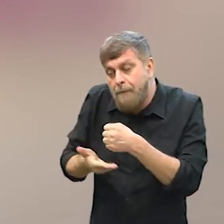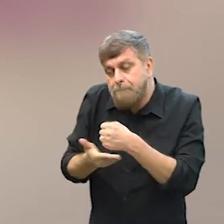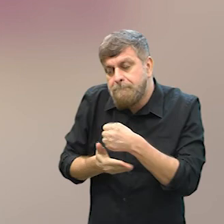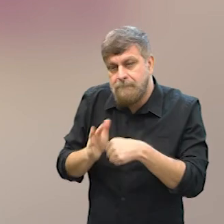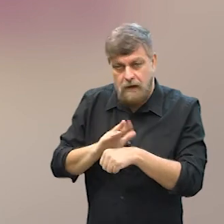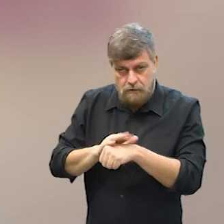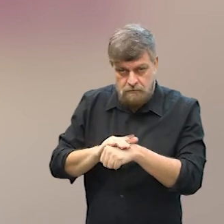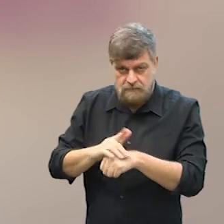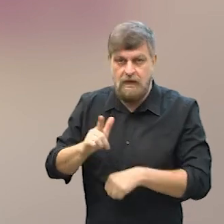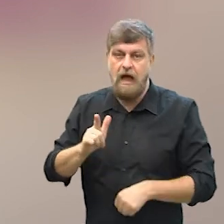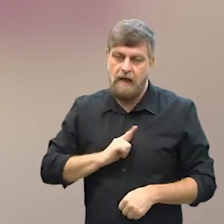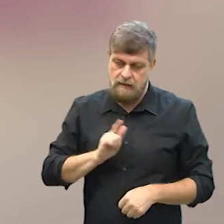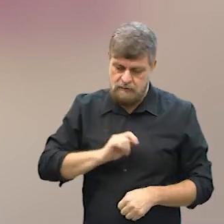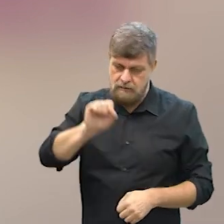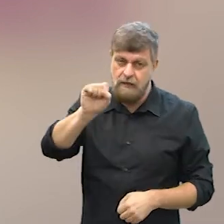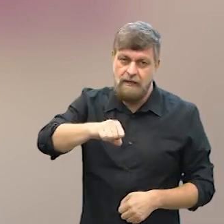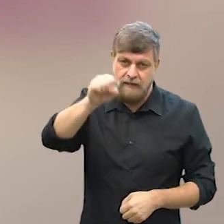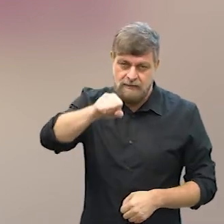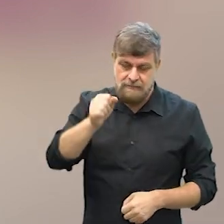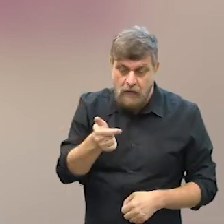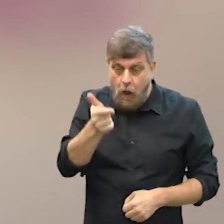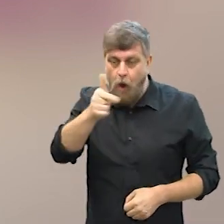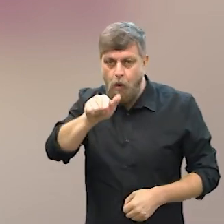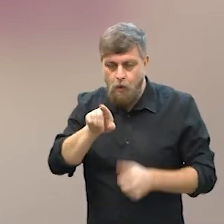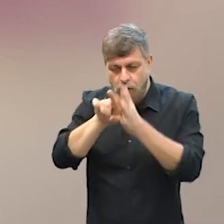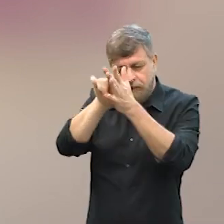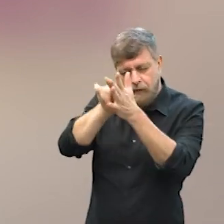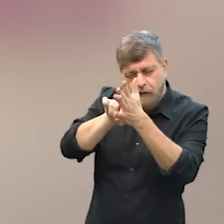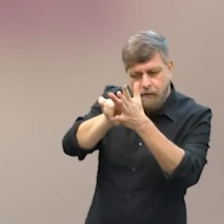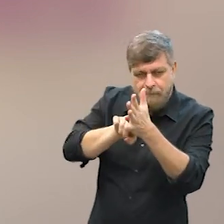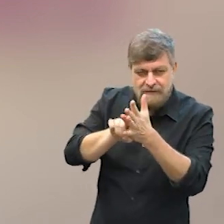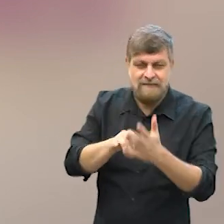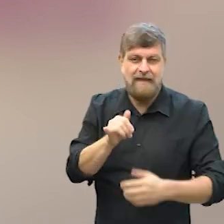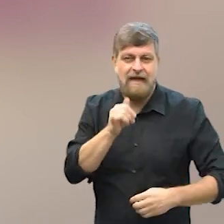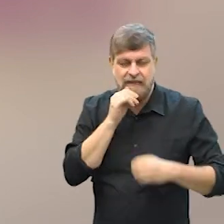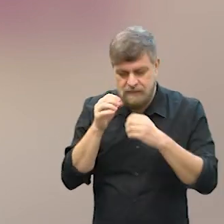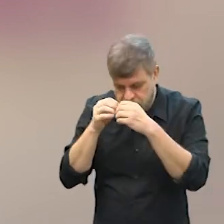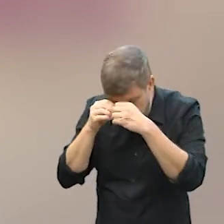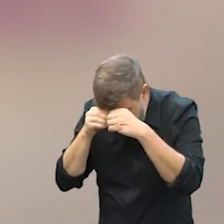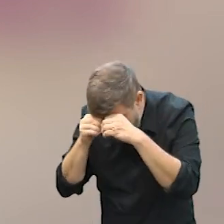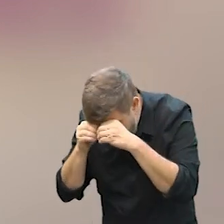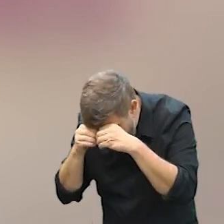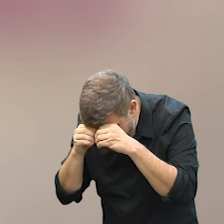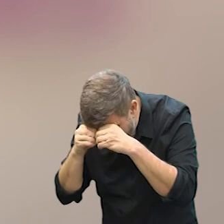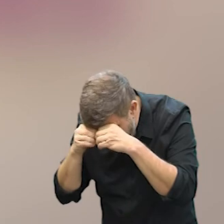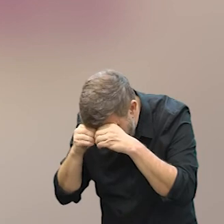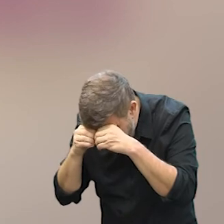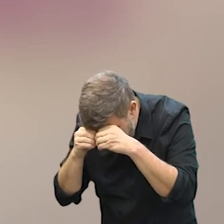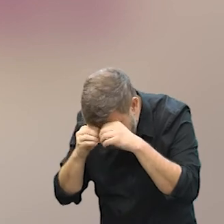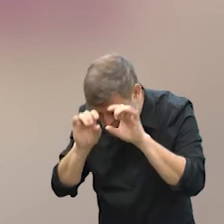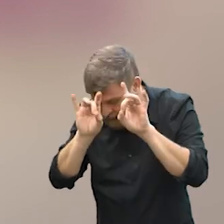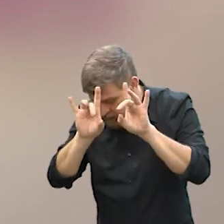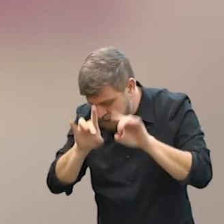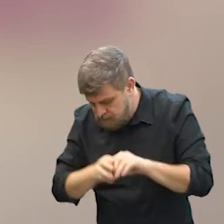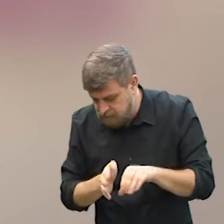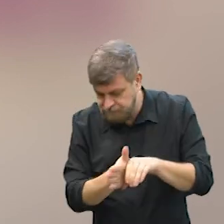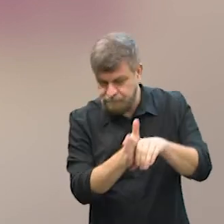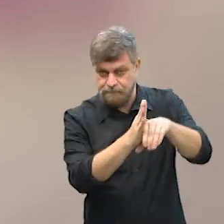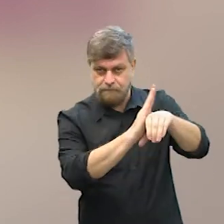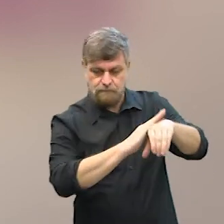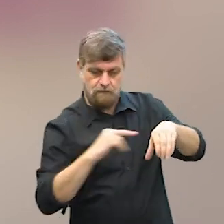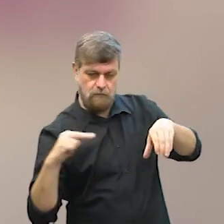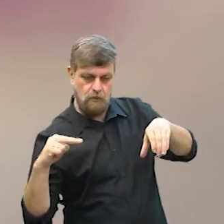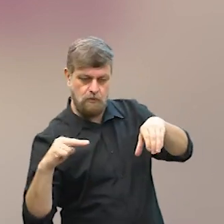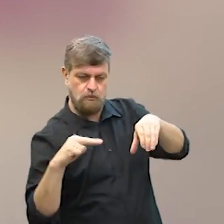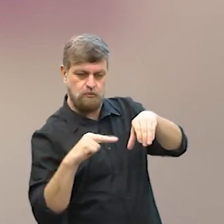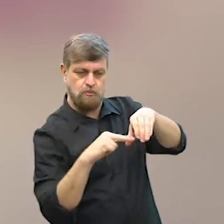Para isso, são necessários, sim, outros exames, como exames laboratoriais específicos, a tomografia